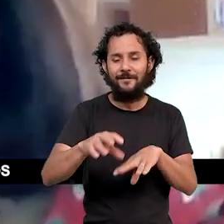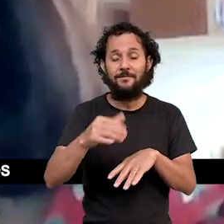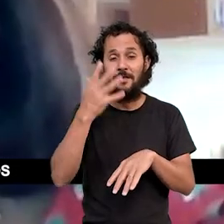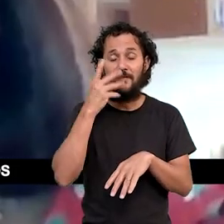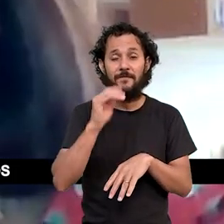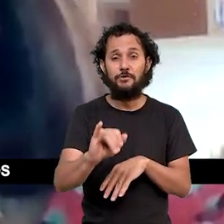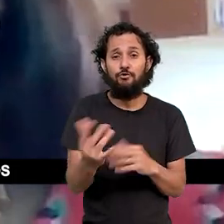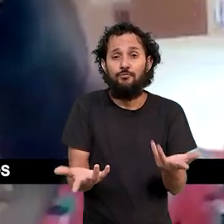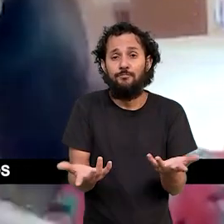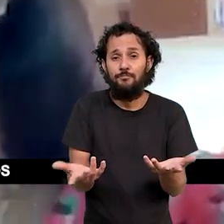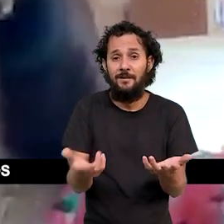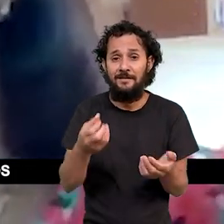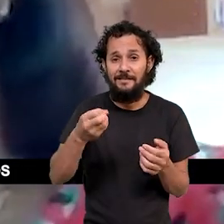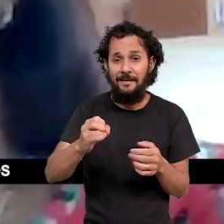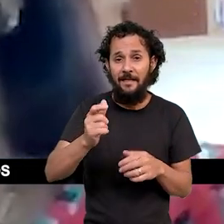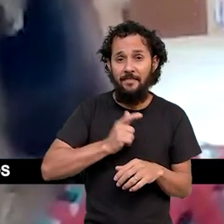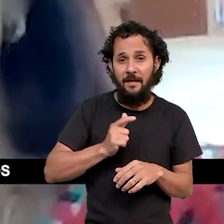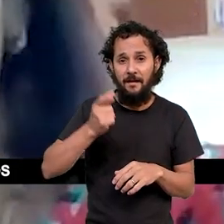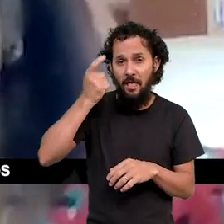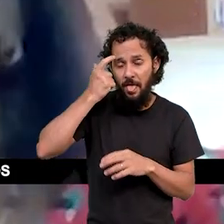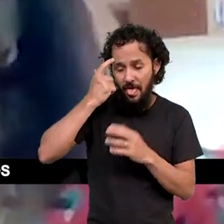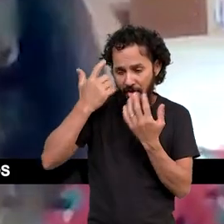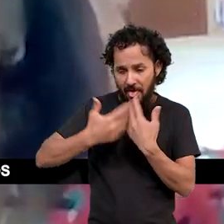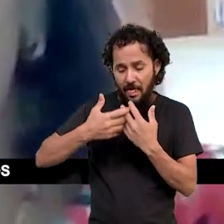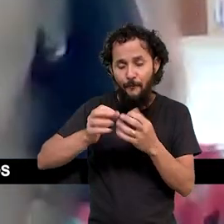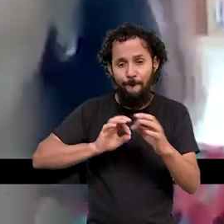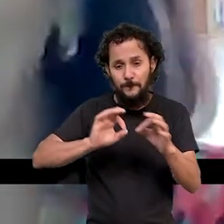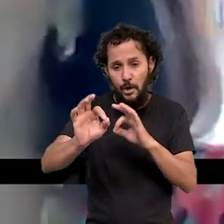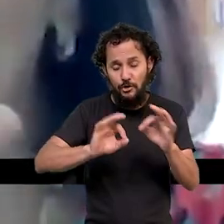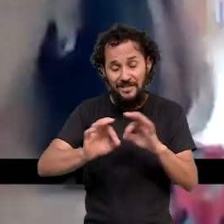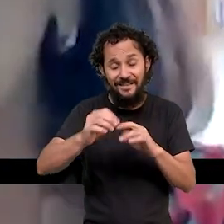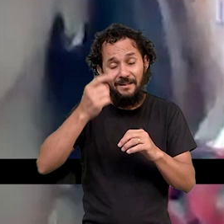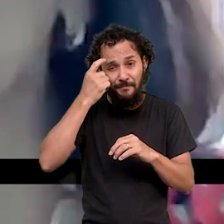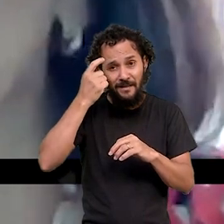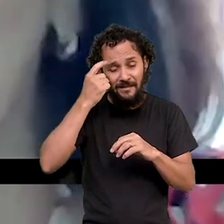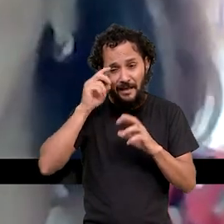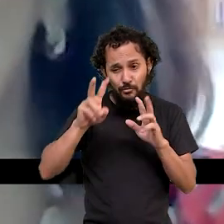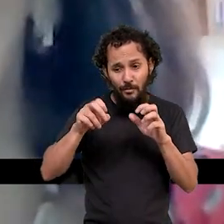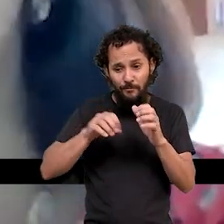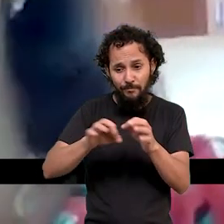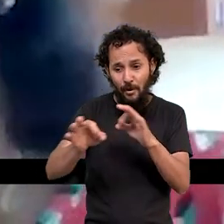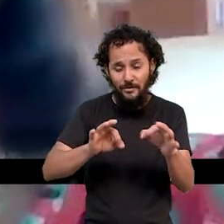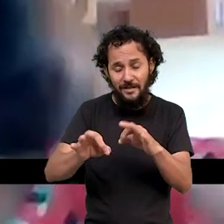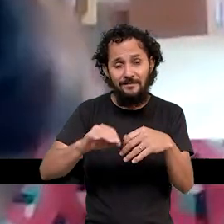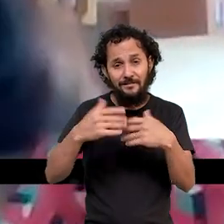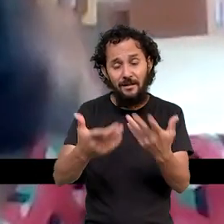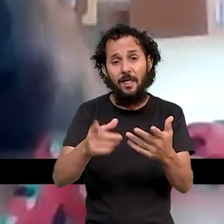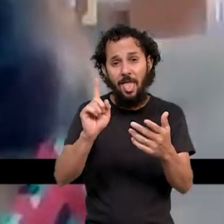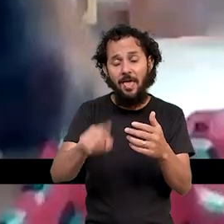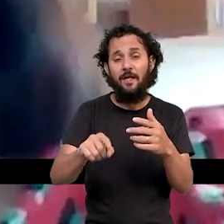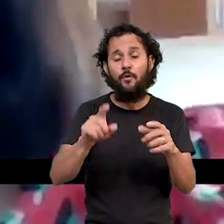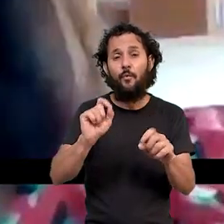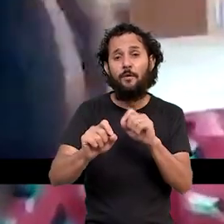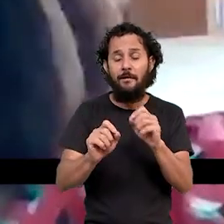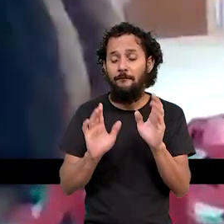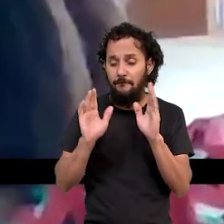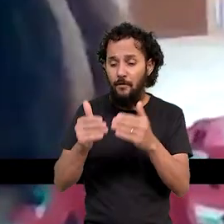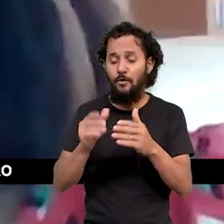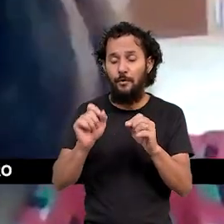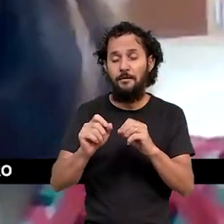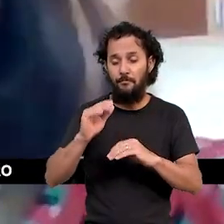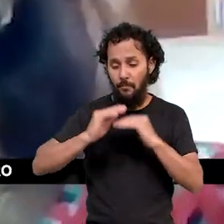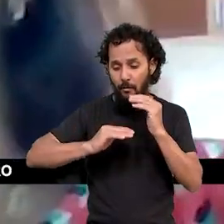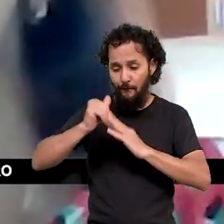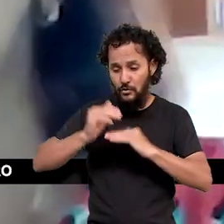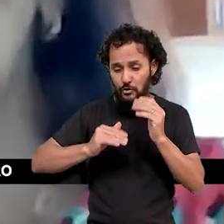infantil. Então, se nós temos que pensar em projetos, e se a ideia é pensar em projetos, esses projetos geralmente eles são voltados